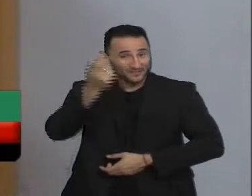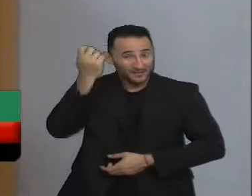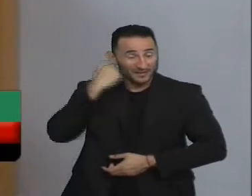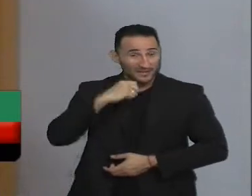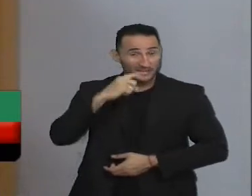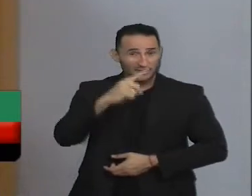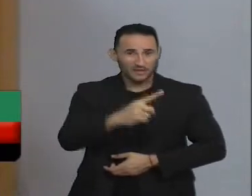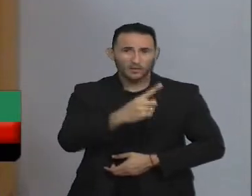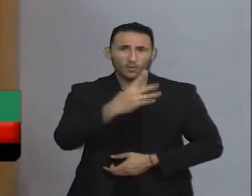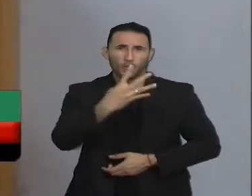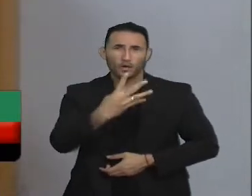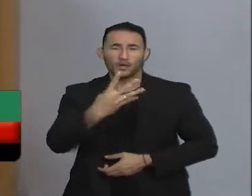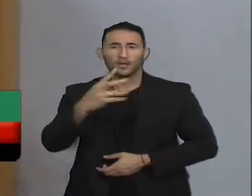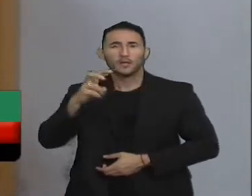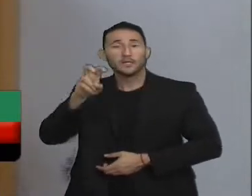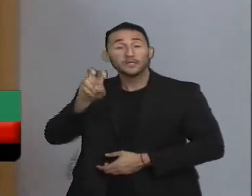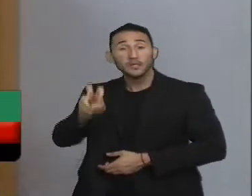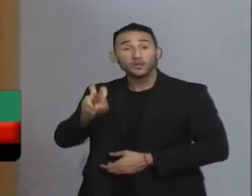145